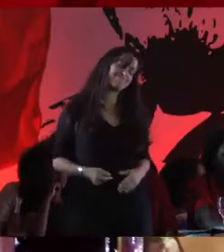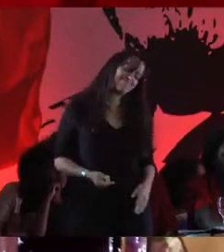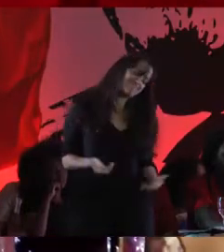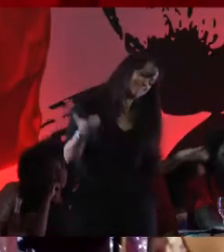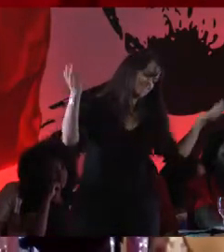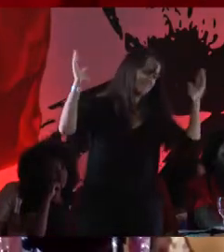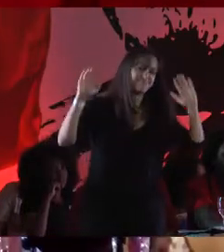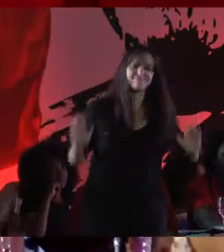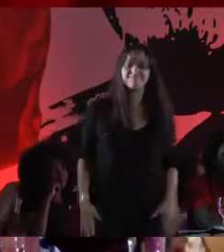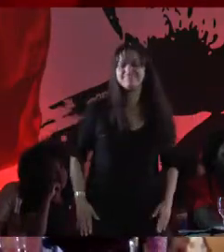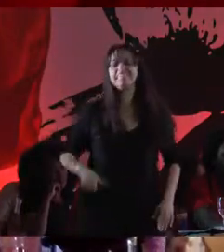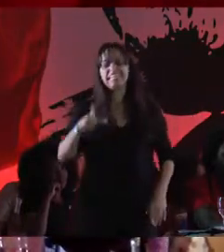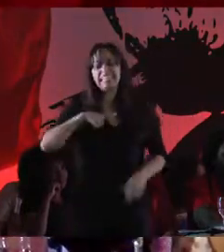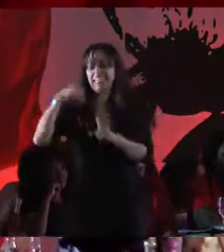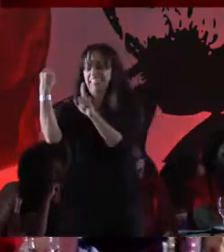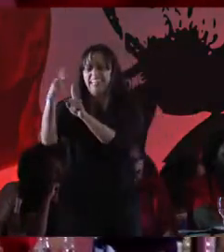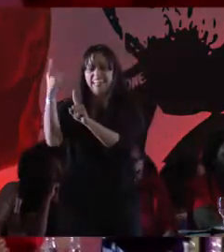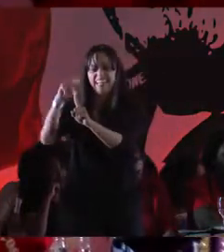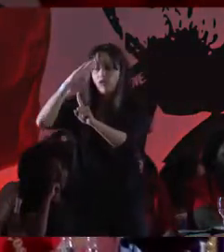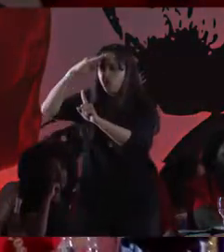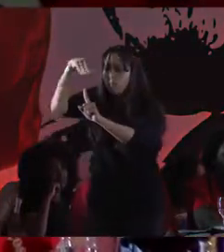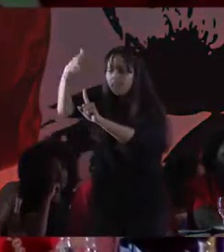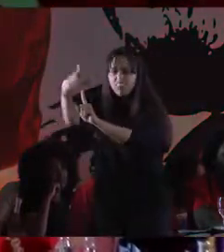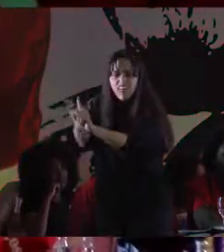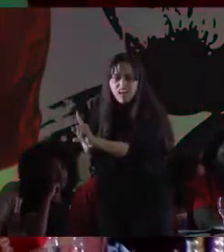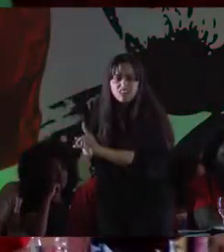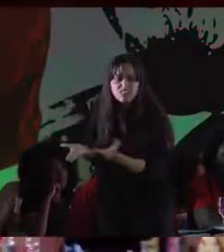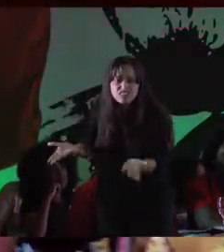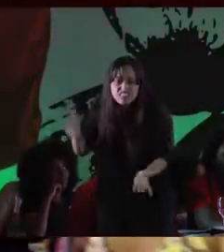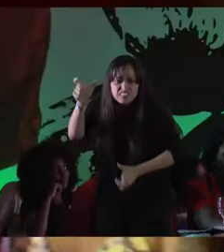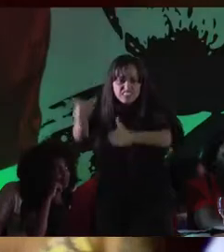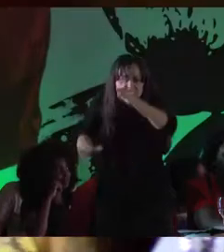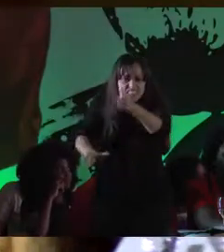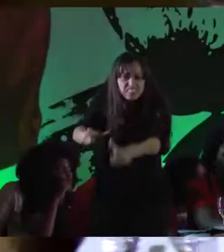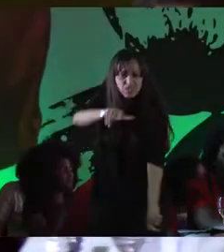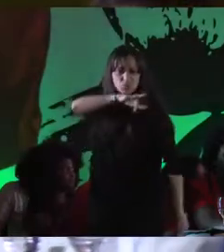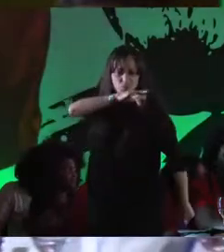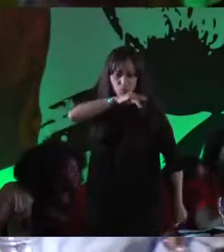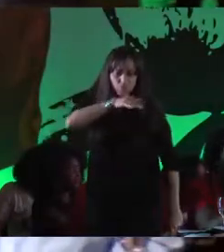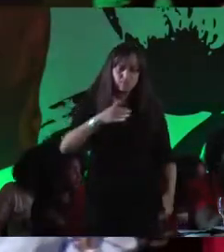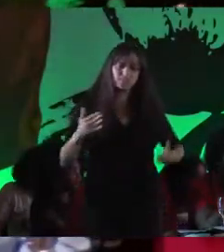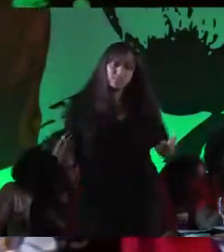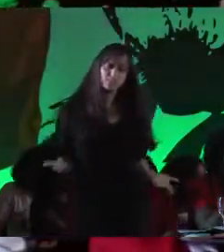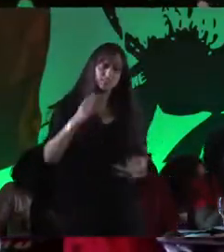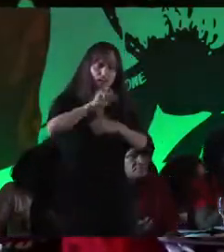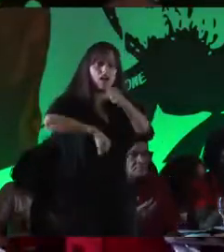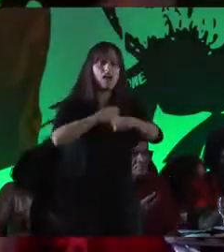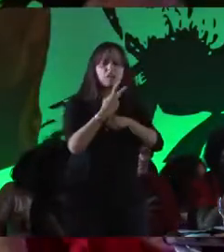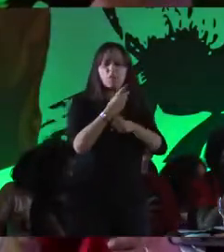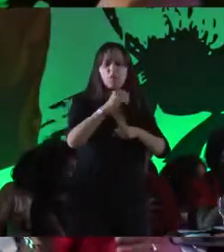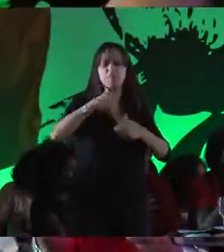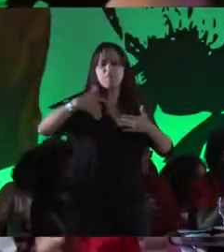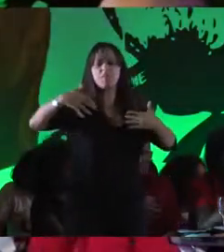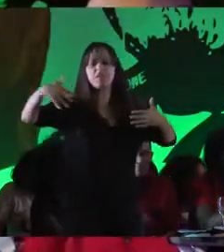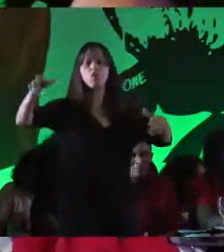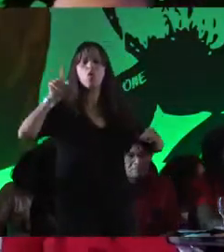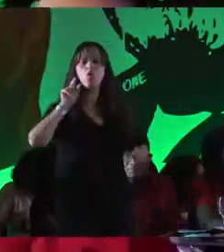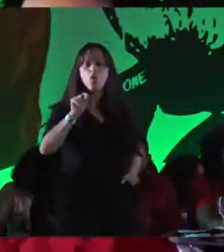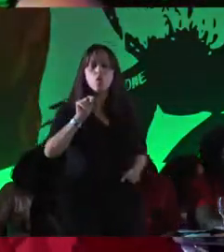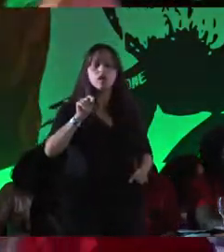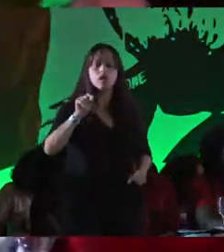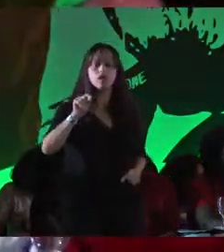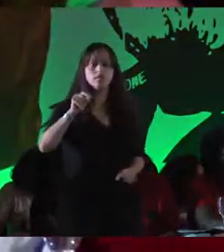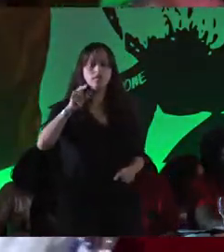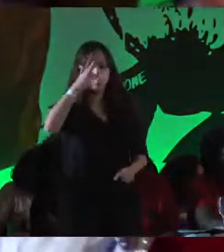Até tortura adotam homenageando. 2000 e pouco, o sato sai pelos cano. O opressor tem medo de ver